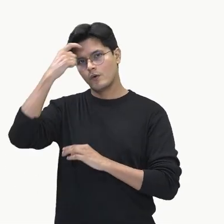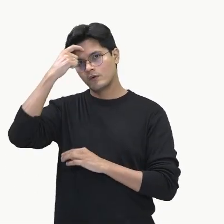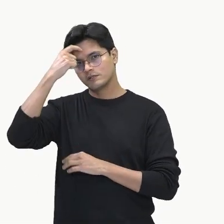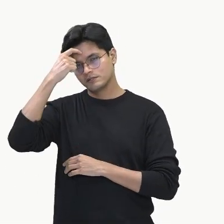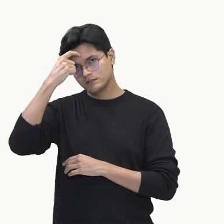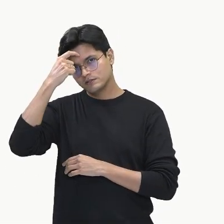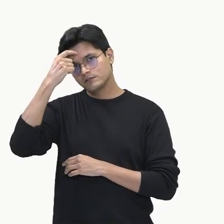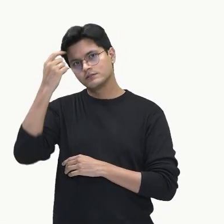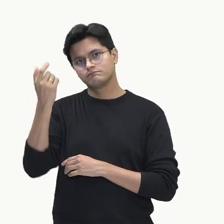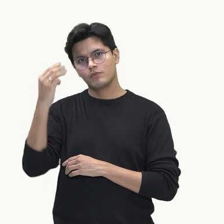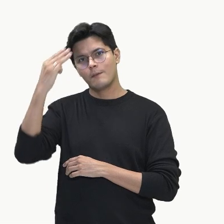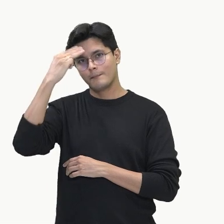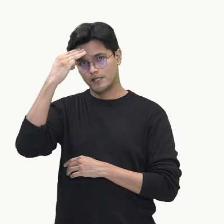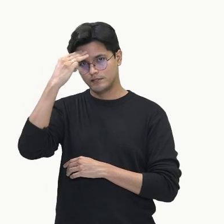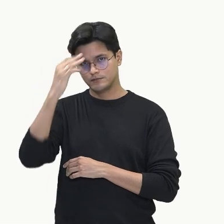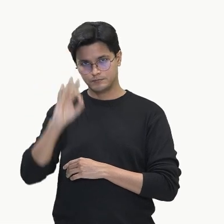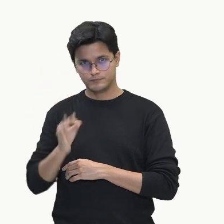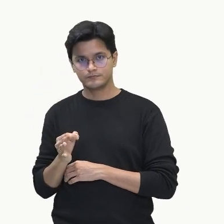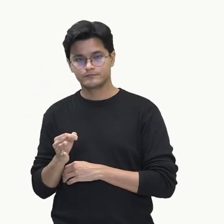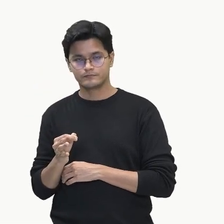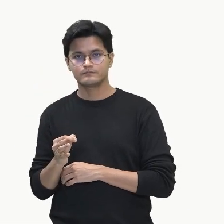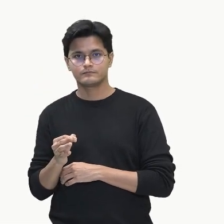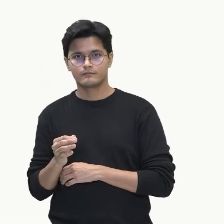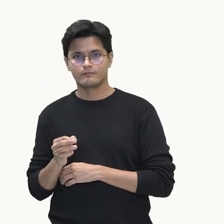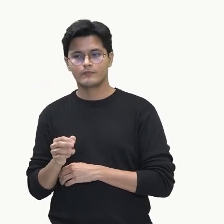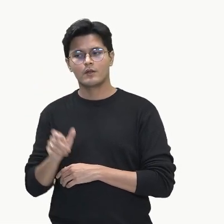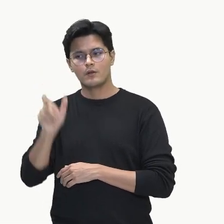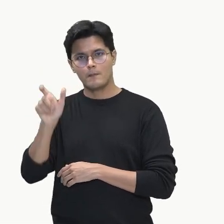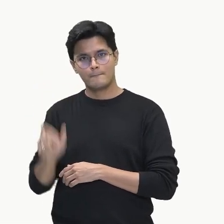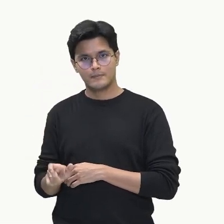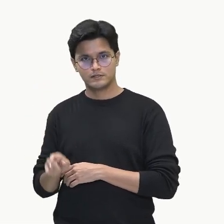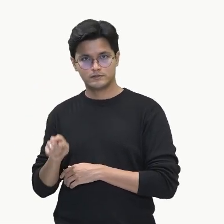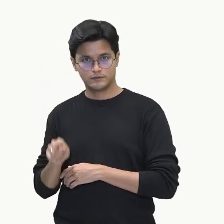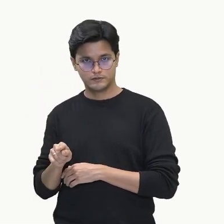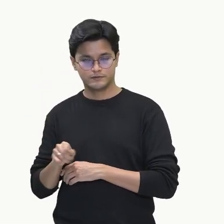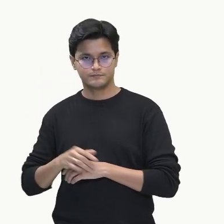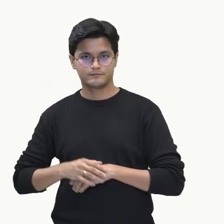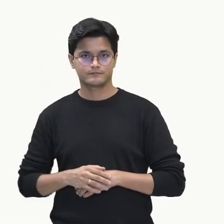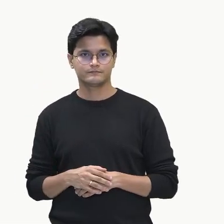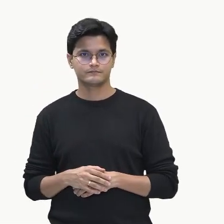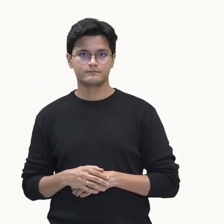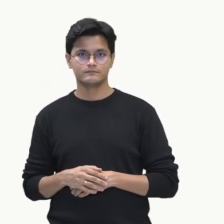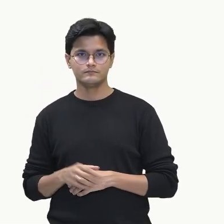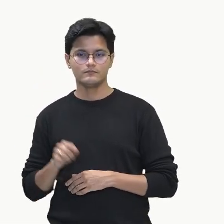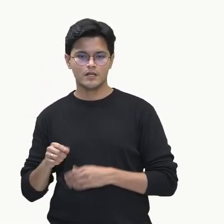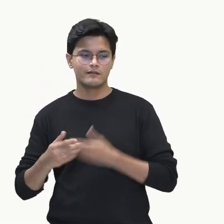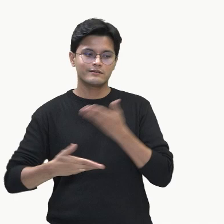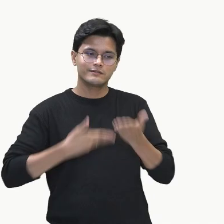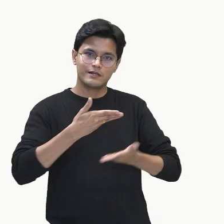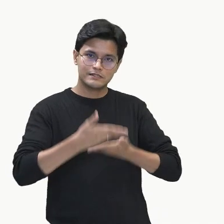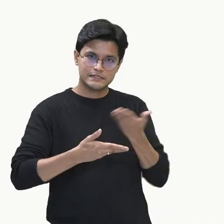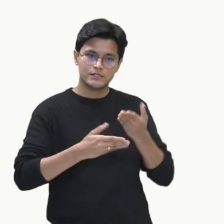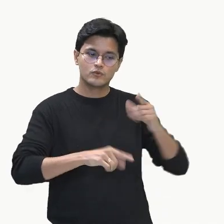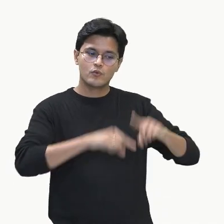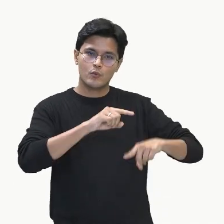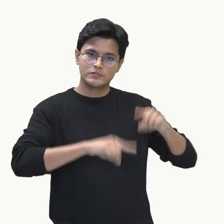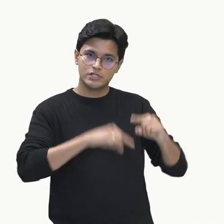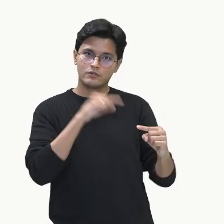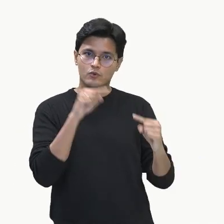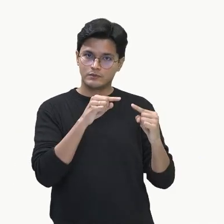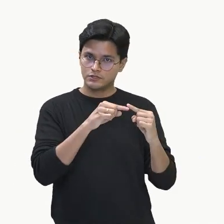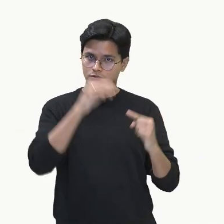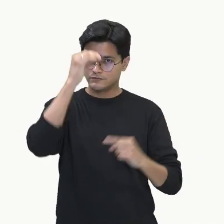a nossa mente, tá? E aqui eu estou falando do sujeito cognoscente. E o objeto de conhecimento,